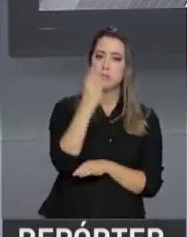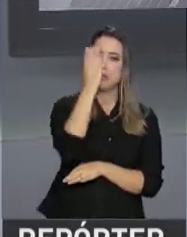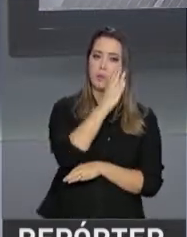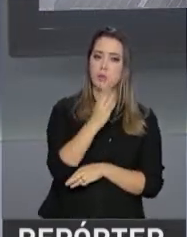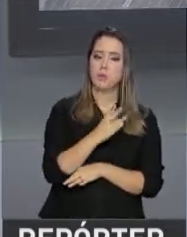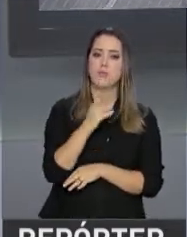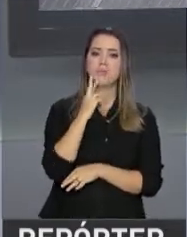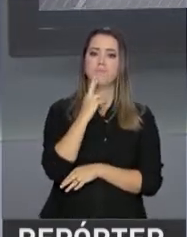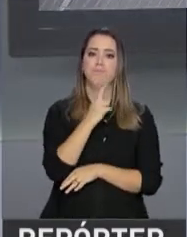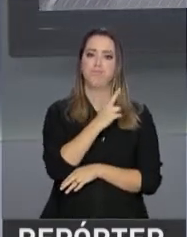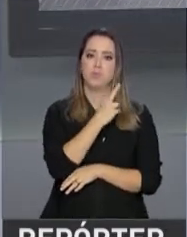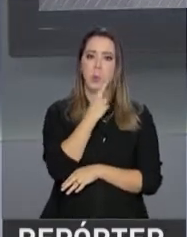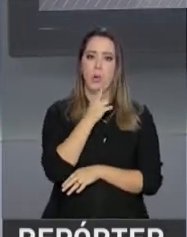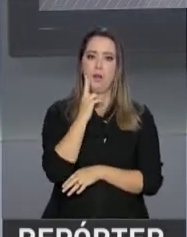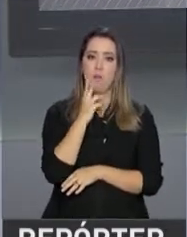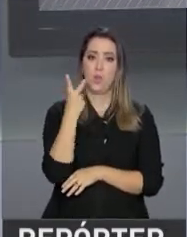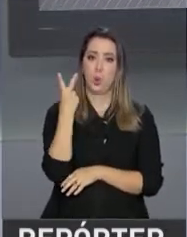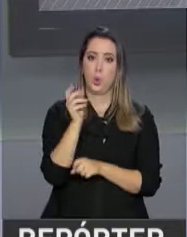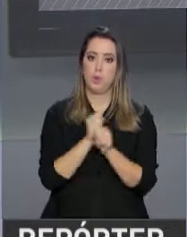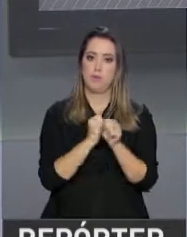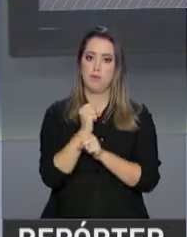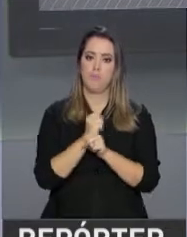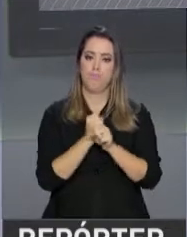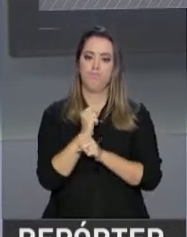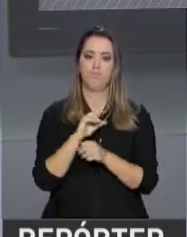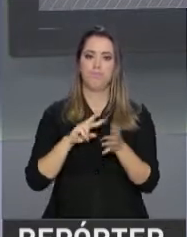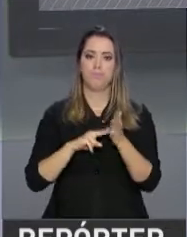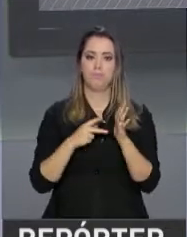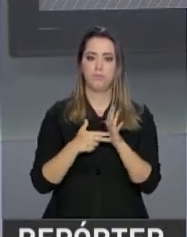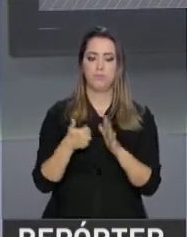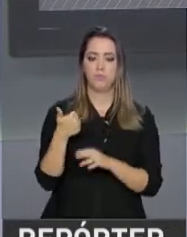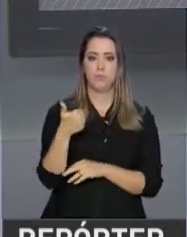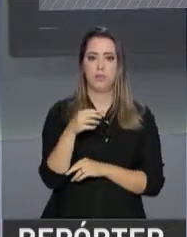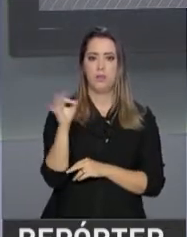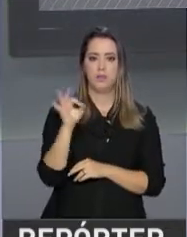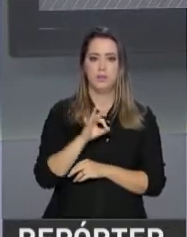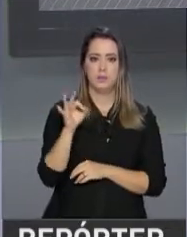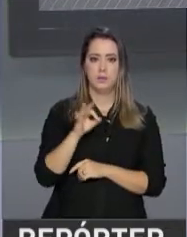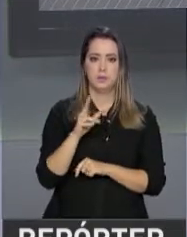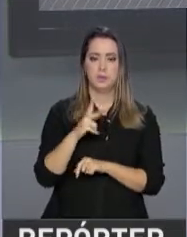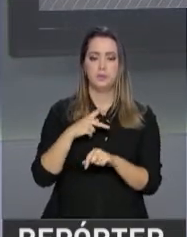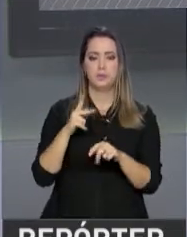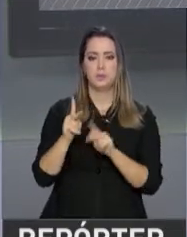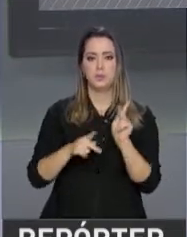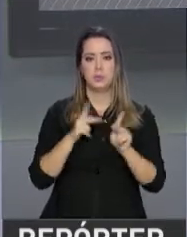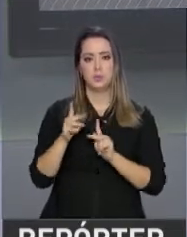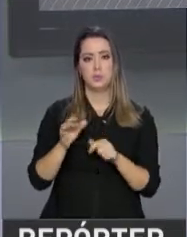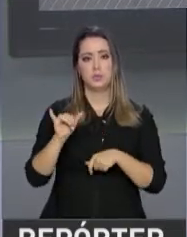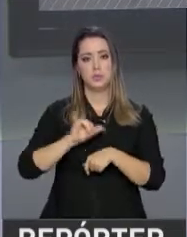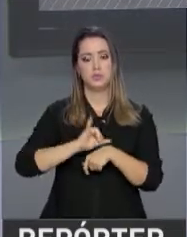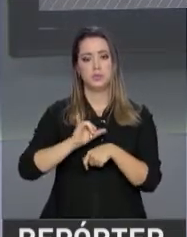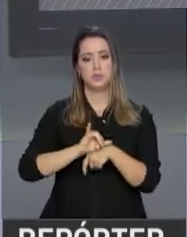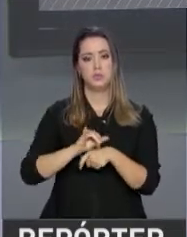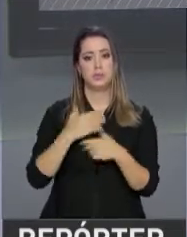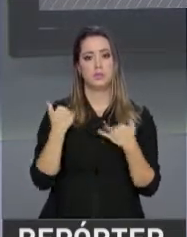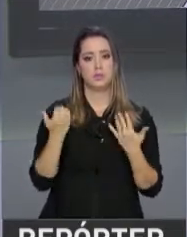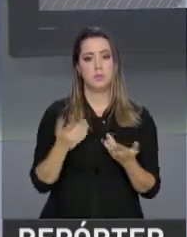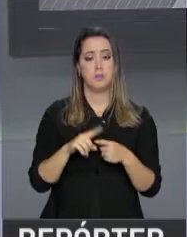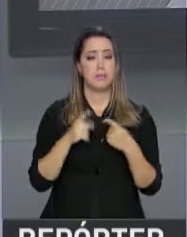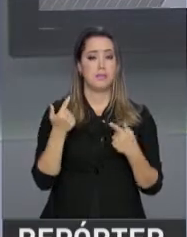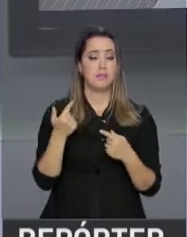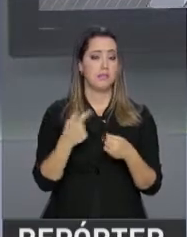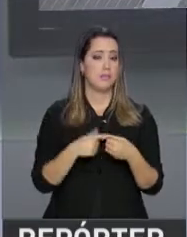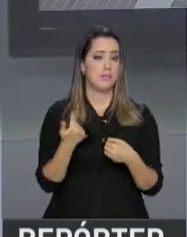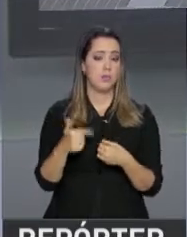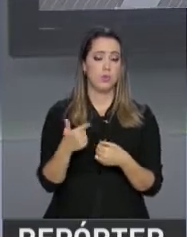roraima nos últimos dois anos o que corresponde a dez por cento da população da capital boa vista mas como a cidade não tem